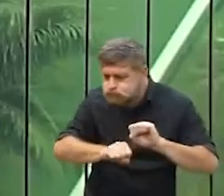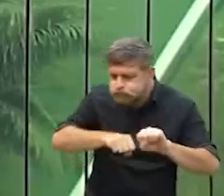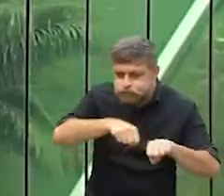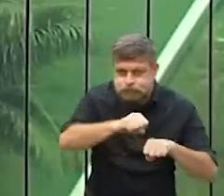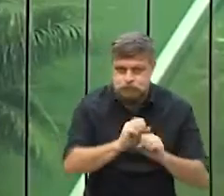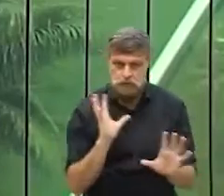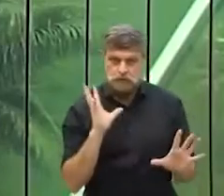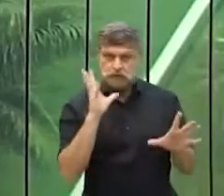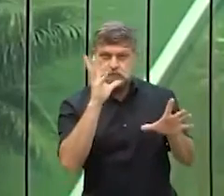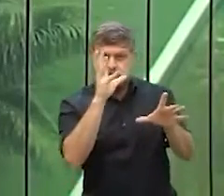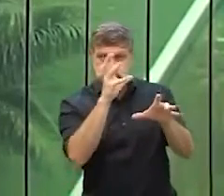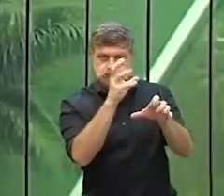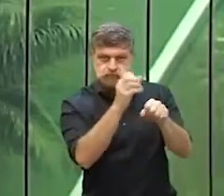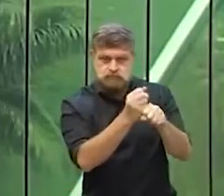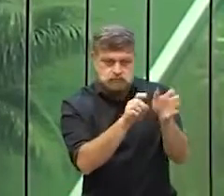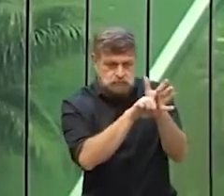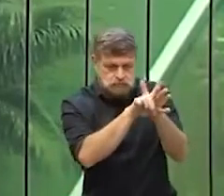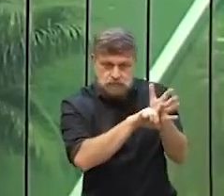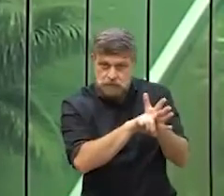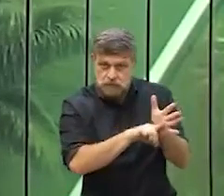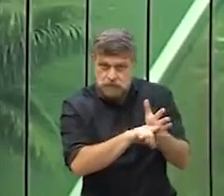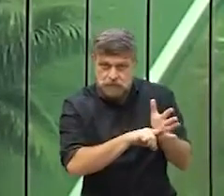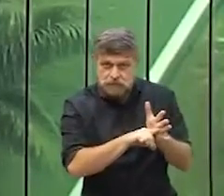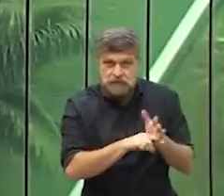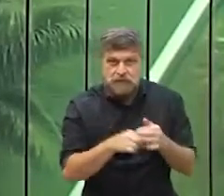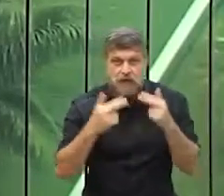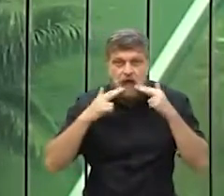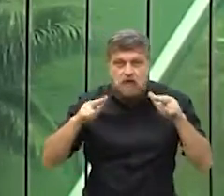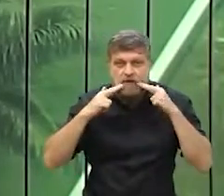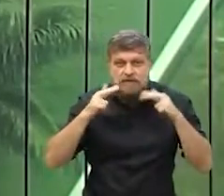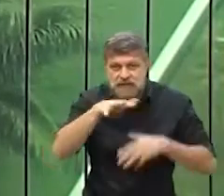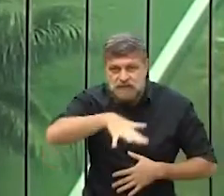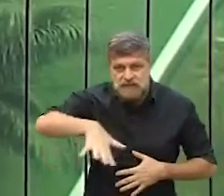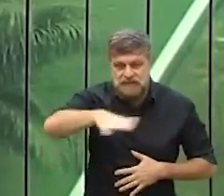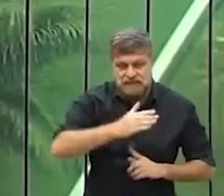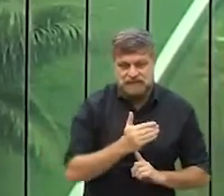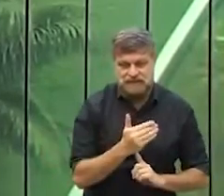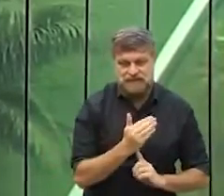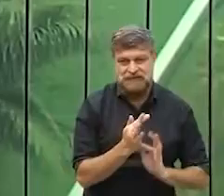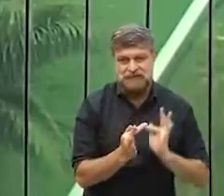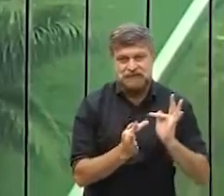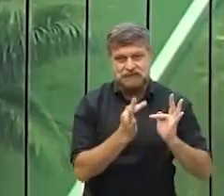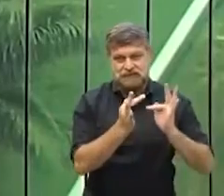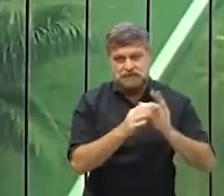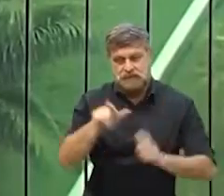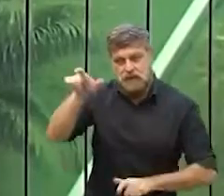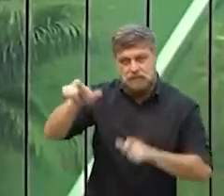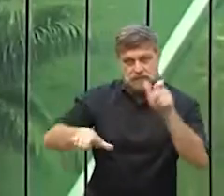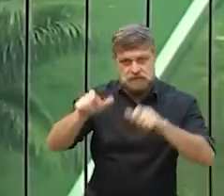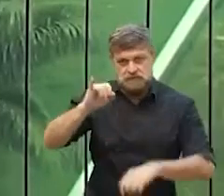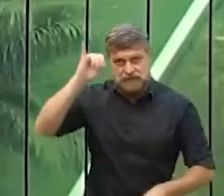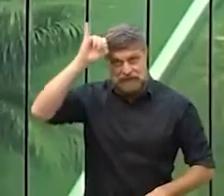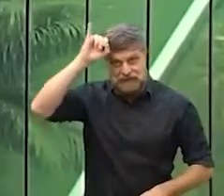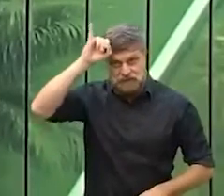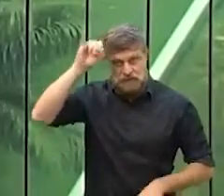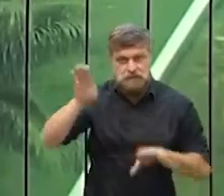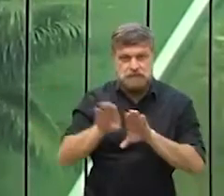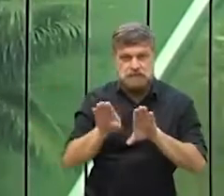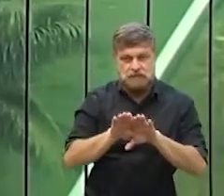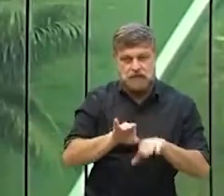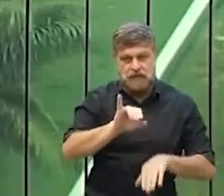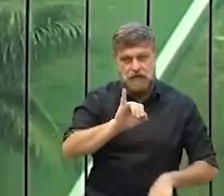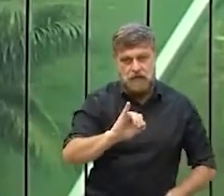reúne tudo isso em um mapa. É uma das mais recentes novidades do mundo da tecnologia para usuários tanto do